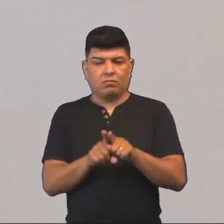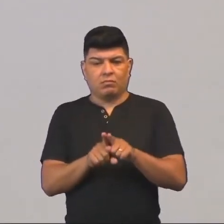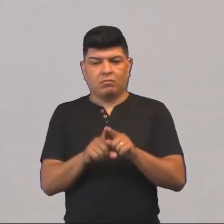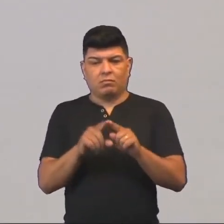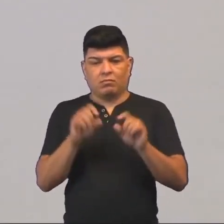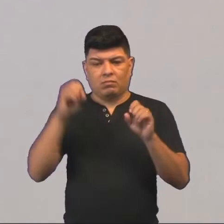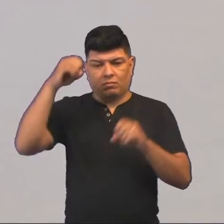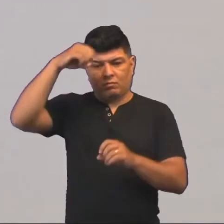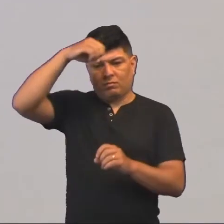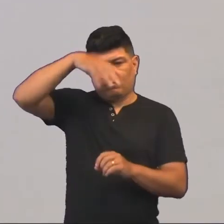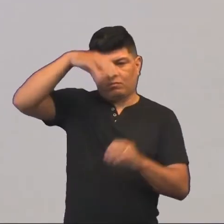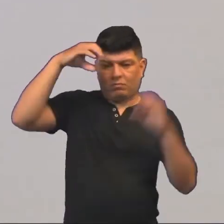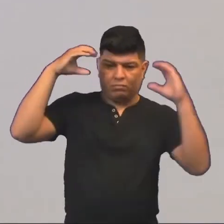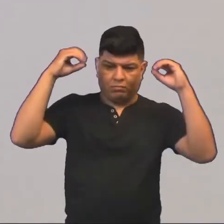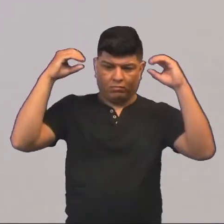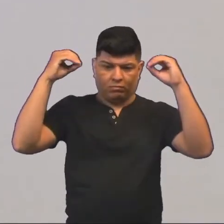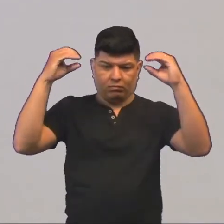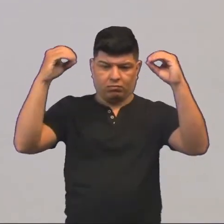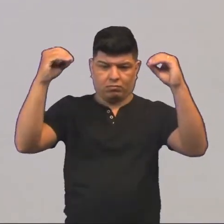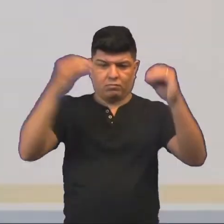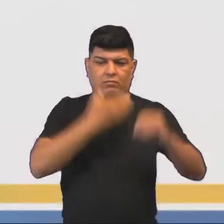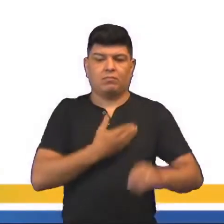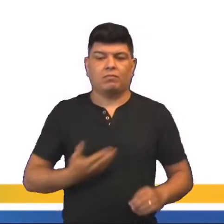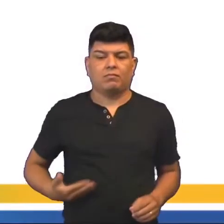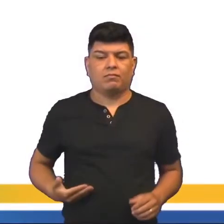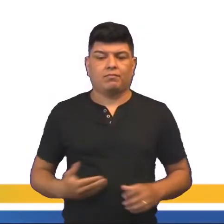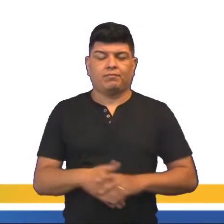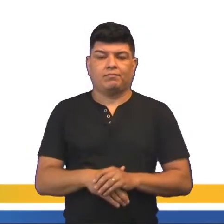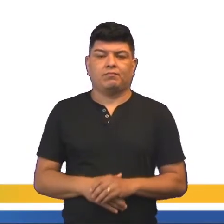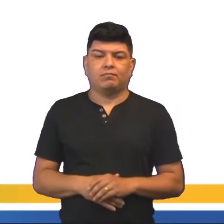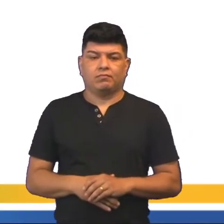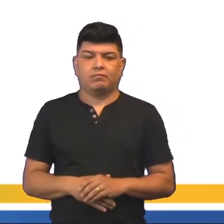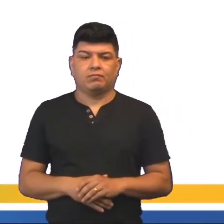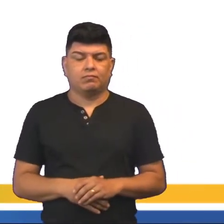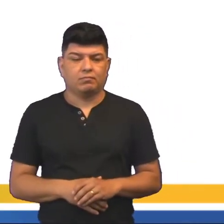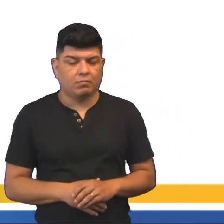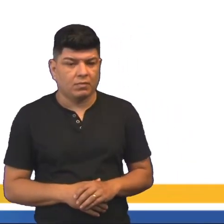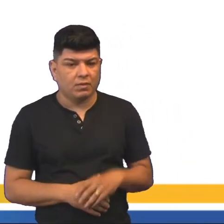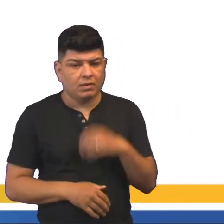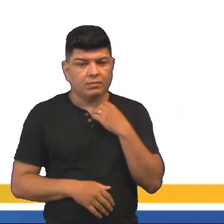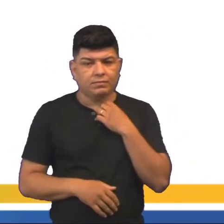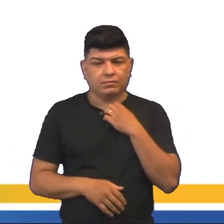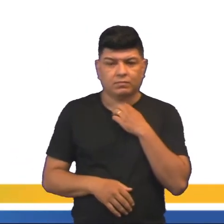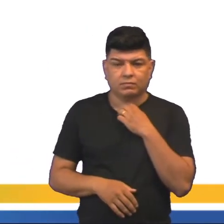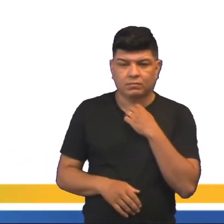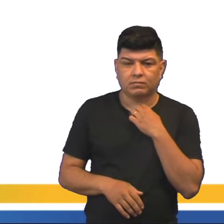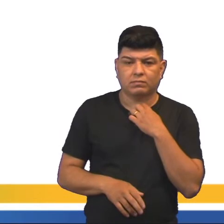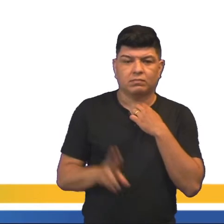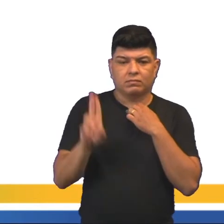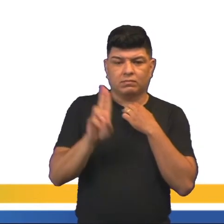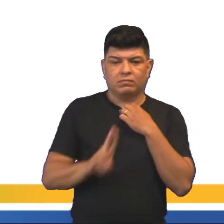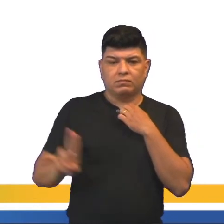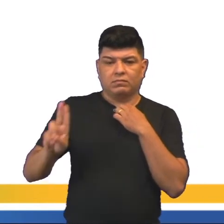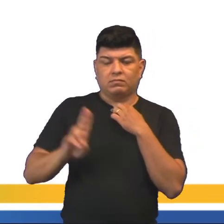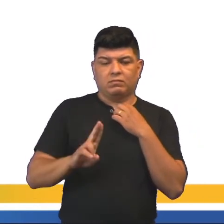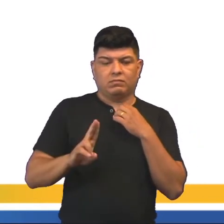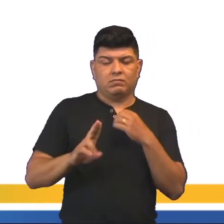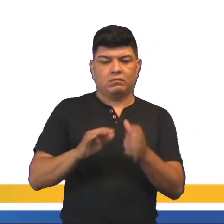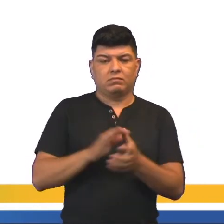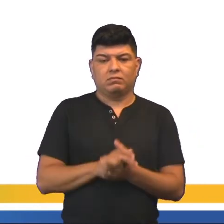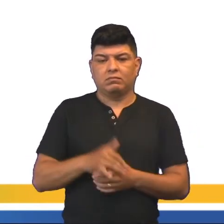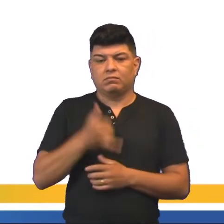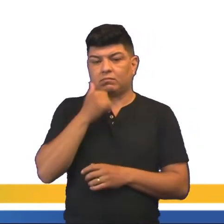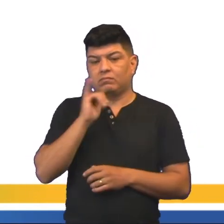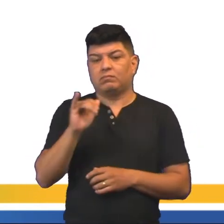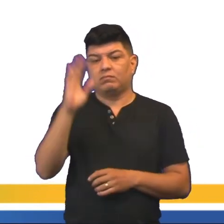e até mesmo na iluminação pública. E, seguindo, quando a gente fala do uso de energia no Brasil, a